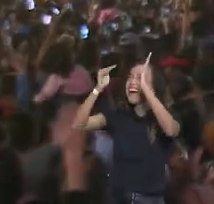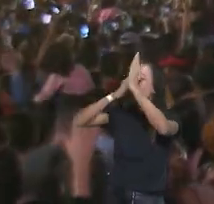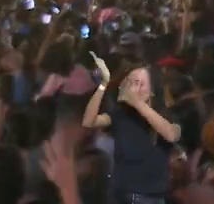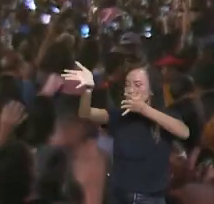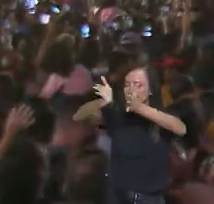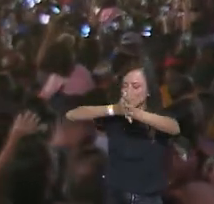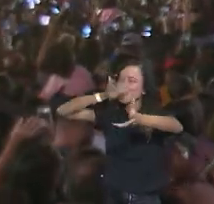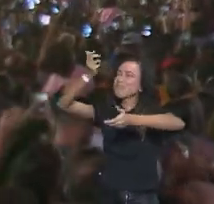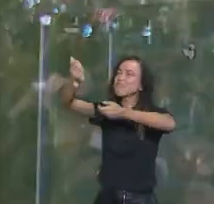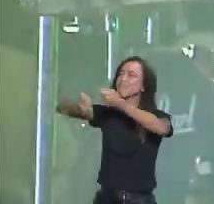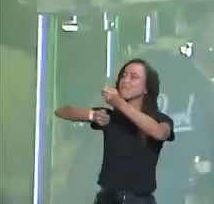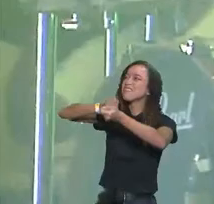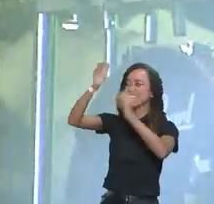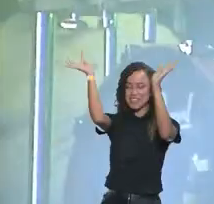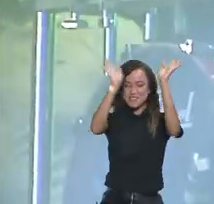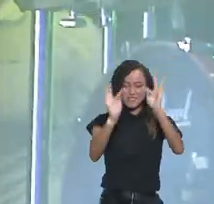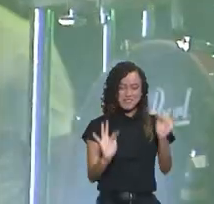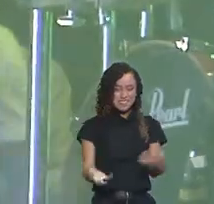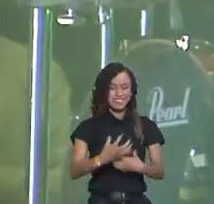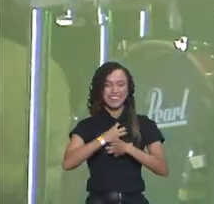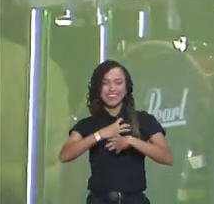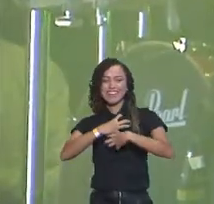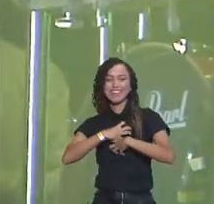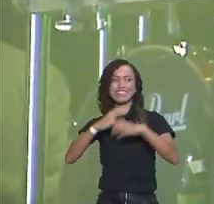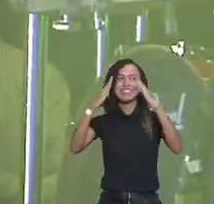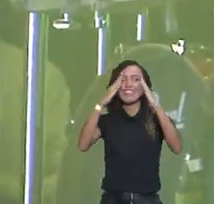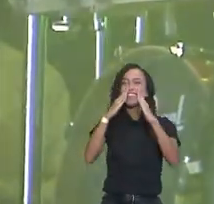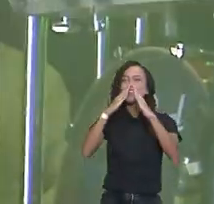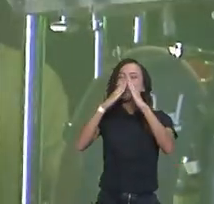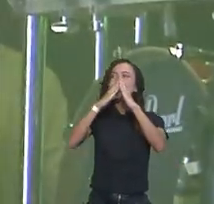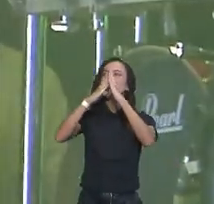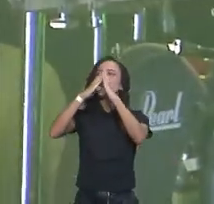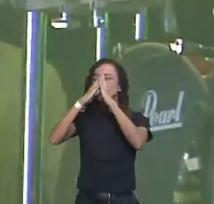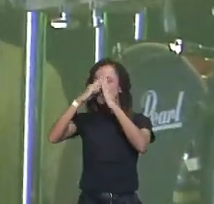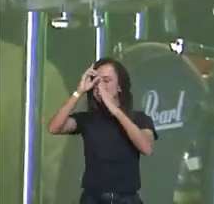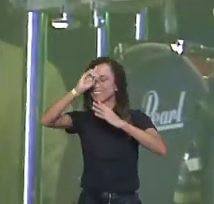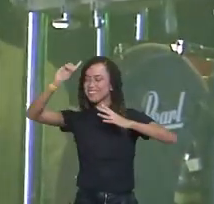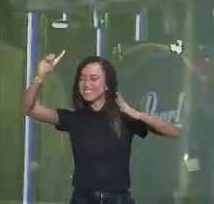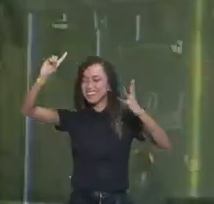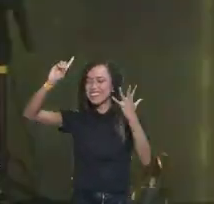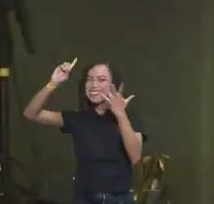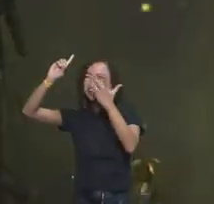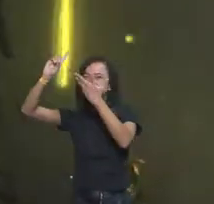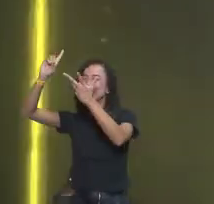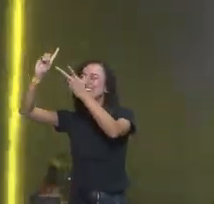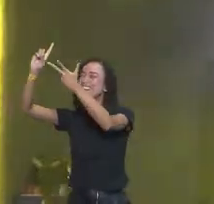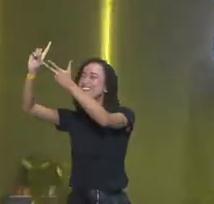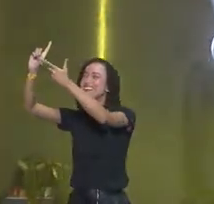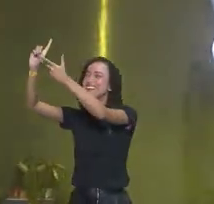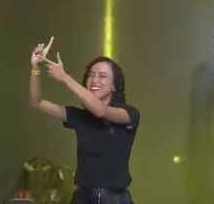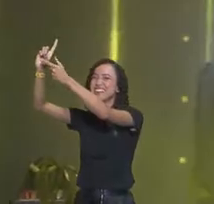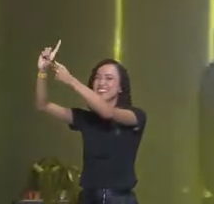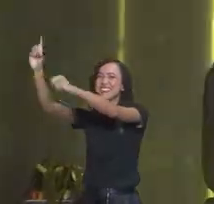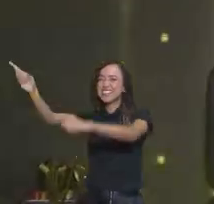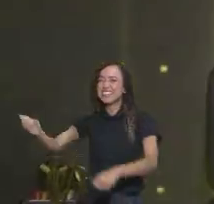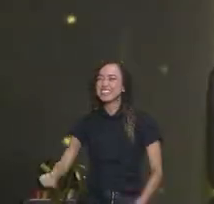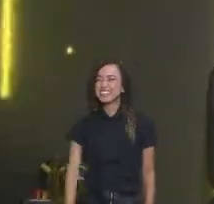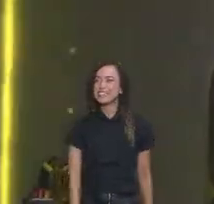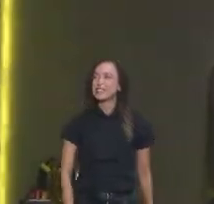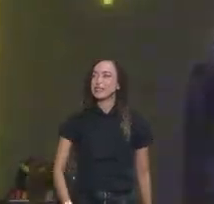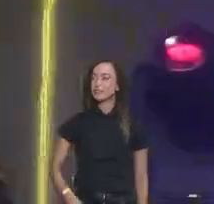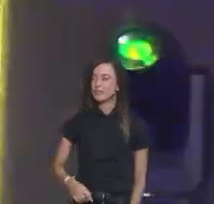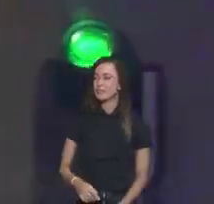Aleluia fica feliz em querer ir para casa eu e as mãos e as duas mãos